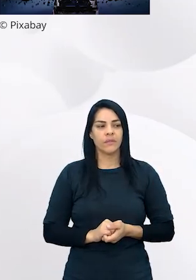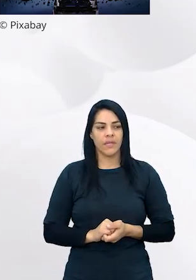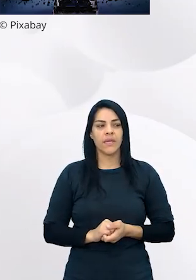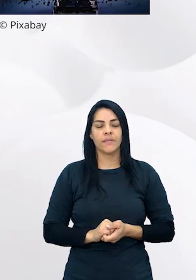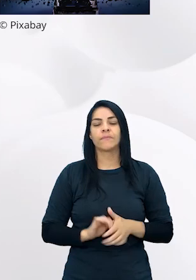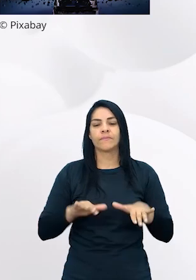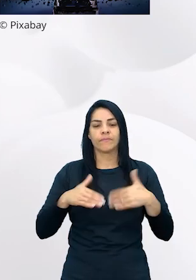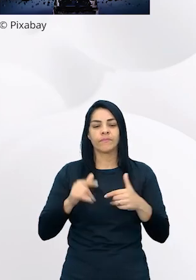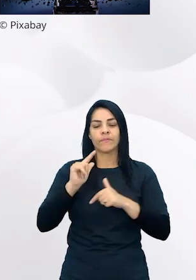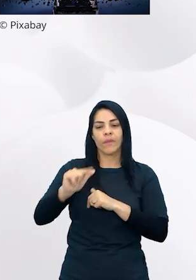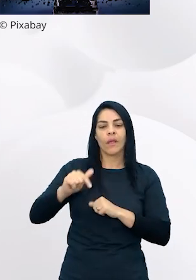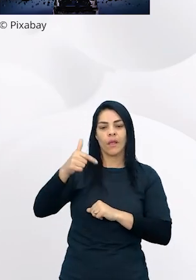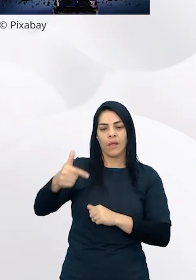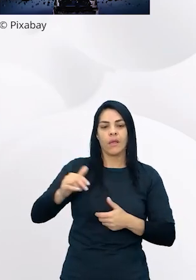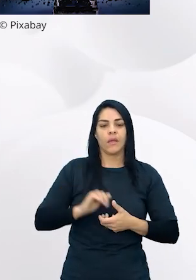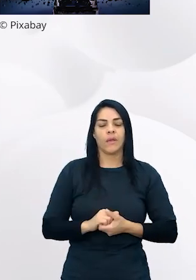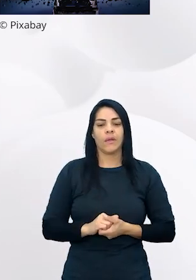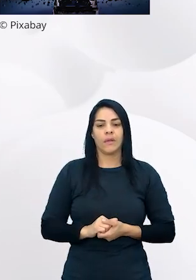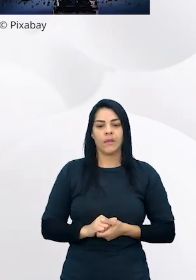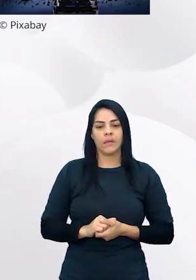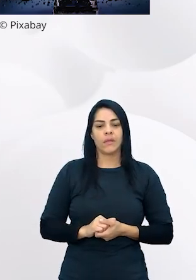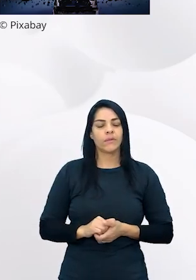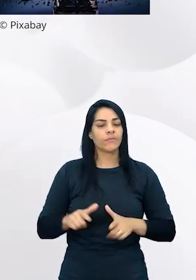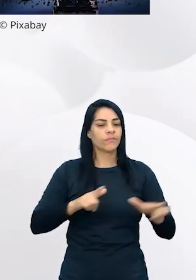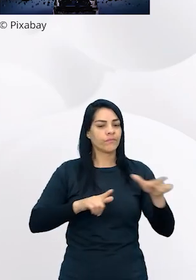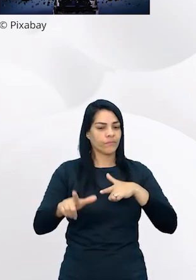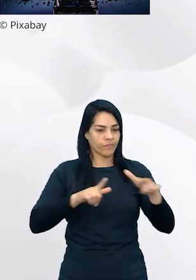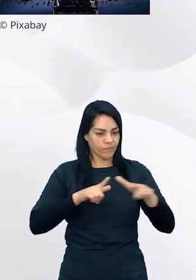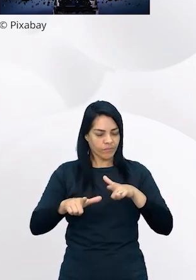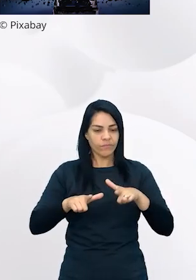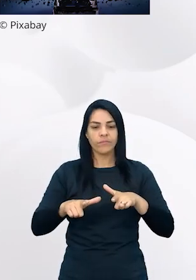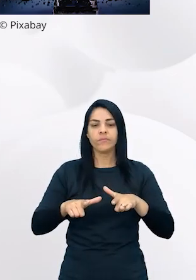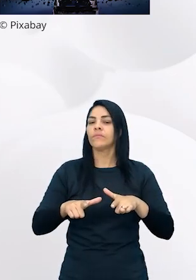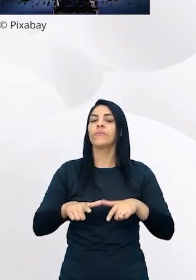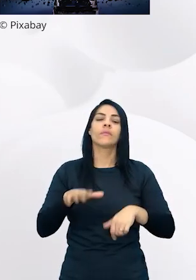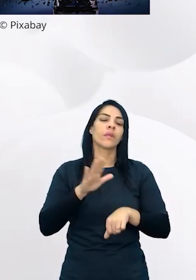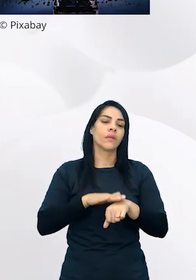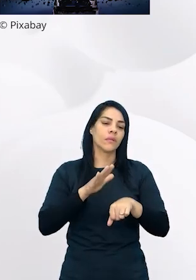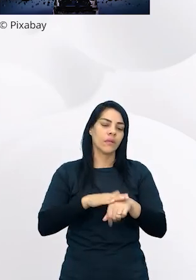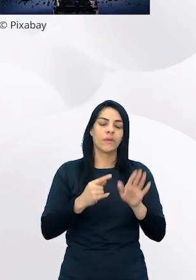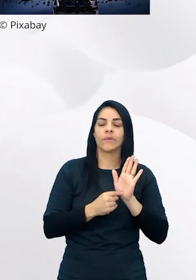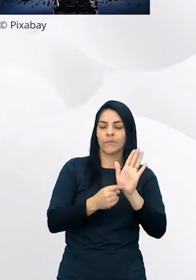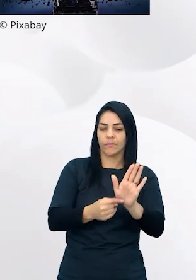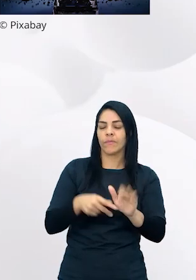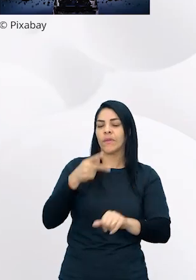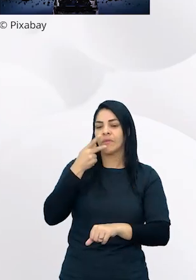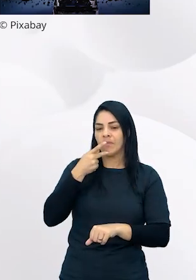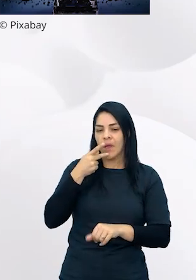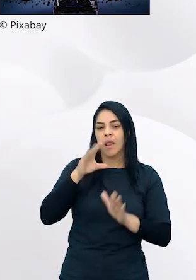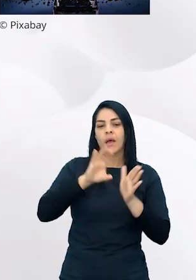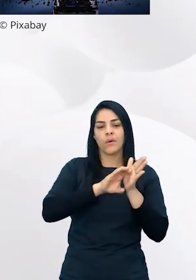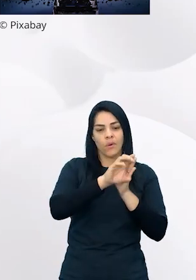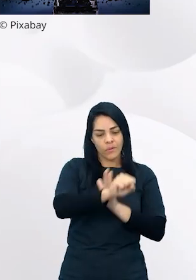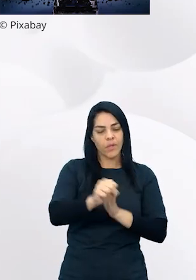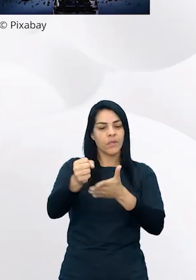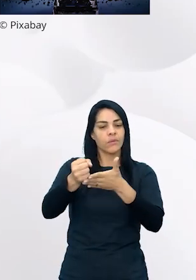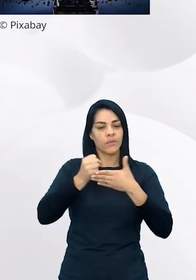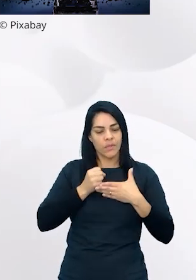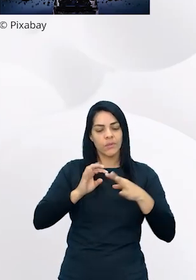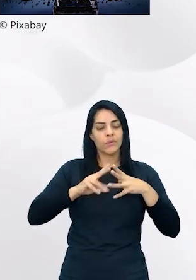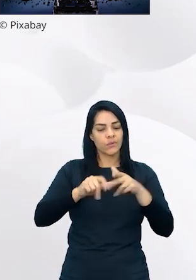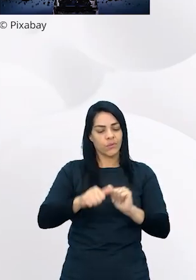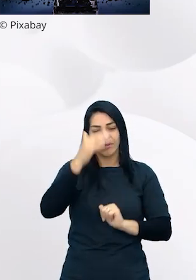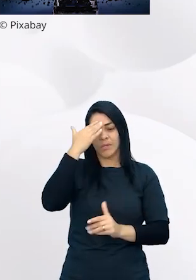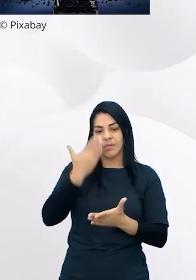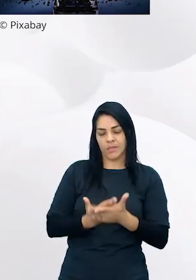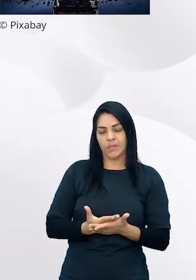após isso, né, você vai trabalhar essas ações. Eles vão apresentar, vão falar os conceitos que eles trouxeram, que eles estão defendendo,